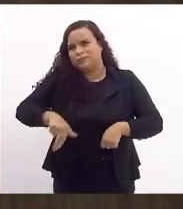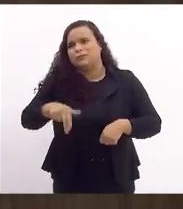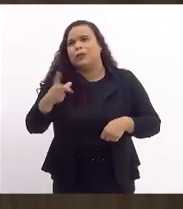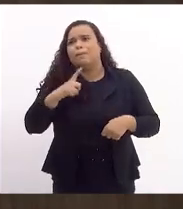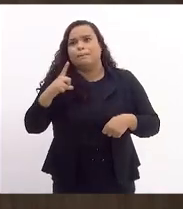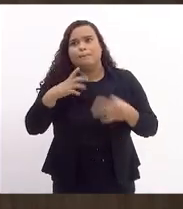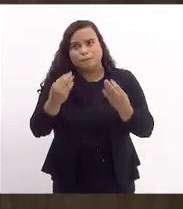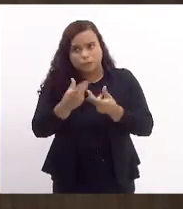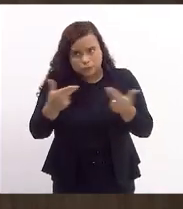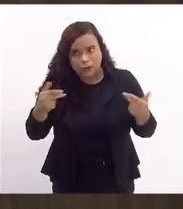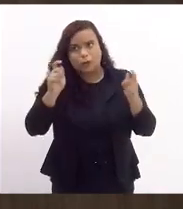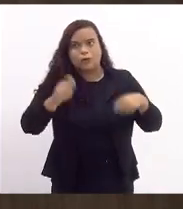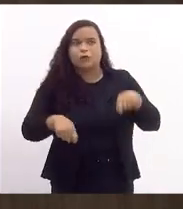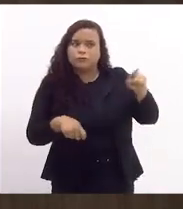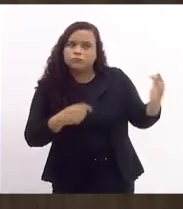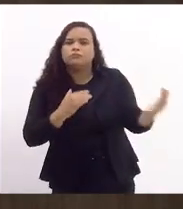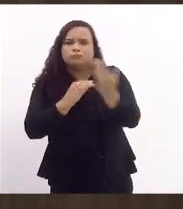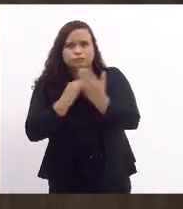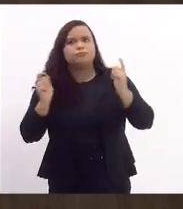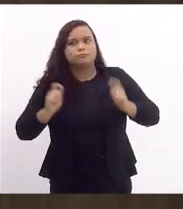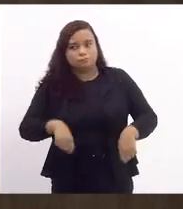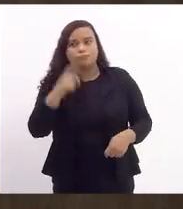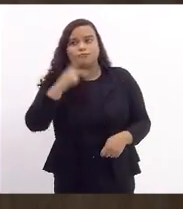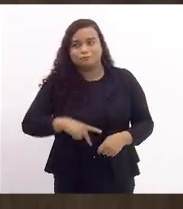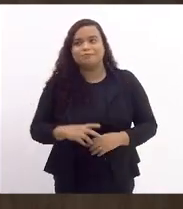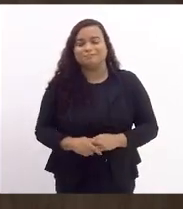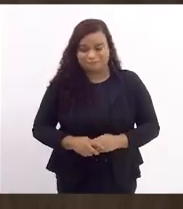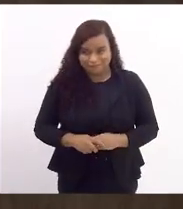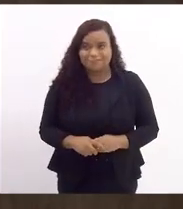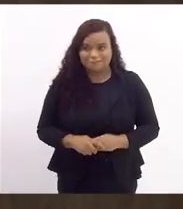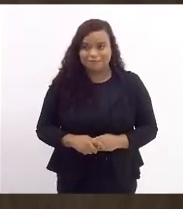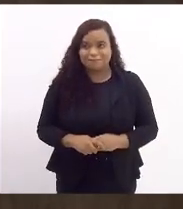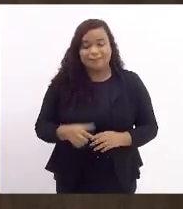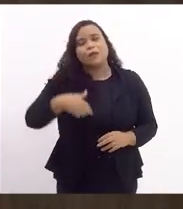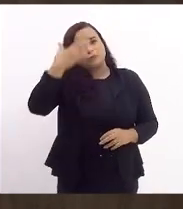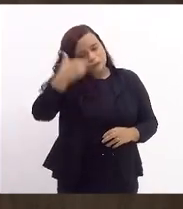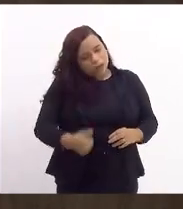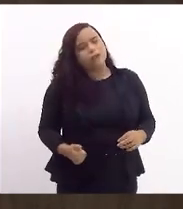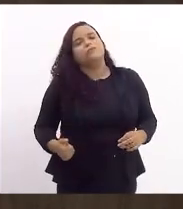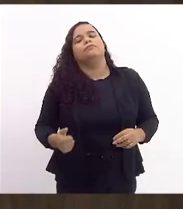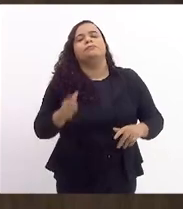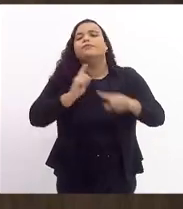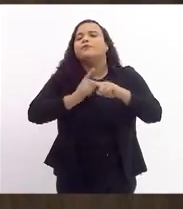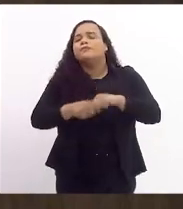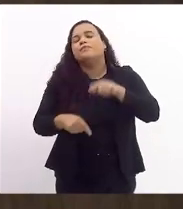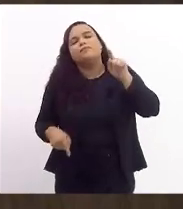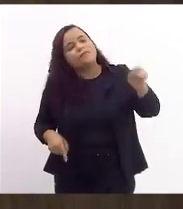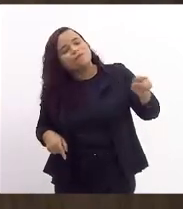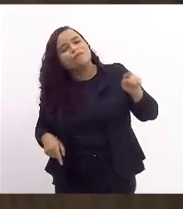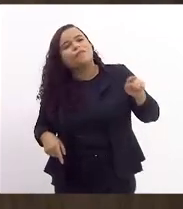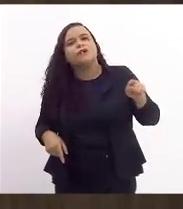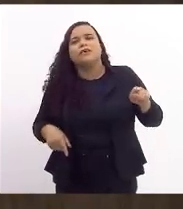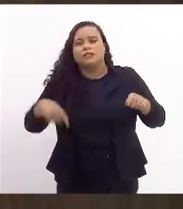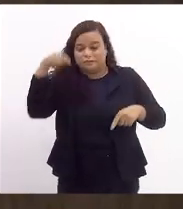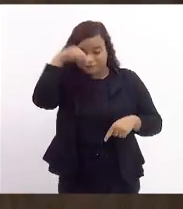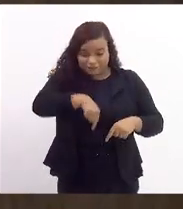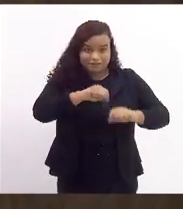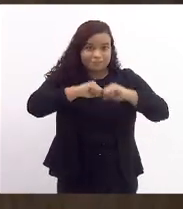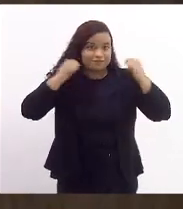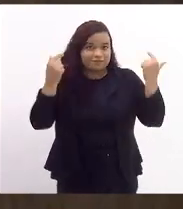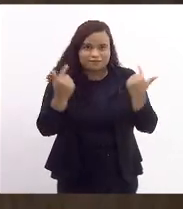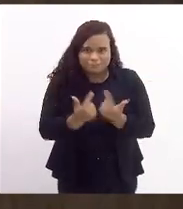coisa que o senhor pode fazer pela gente Presidente Eu sei disso porque o Senhor nesta